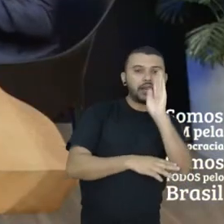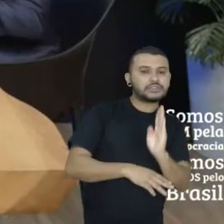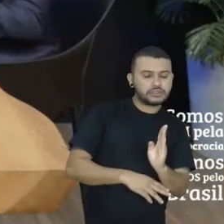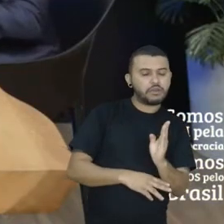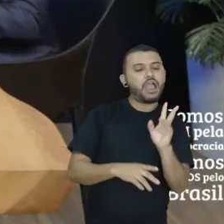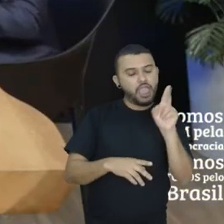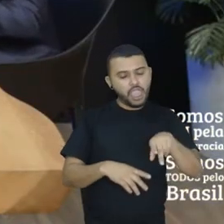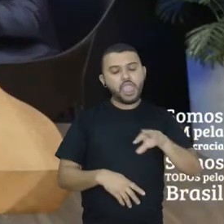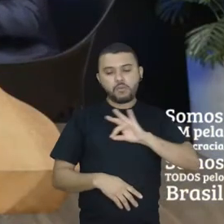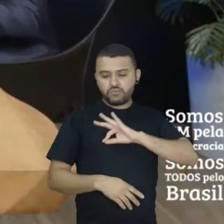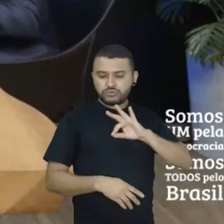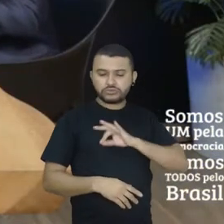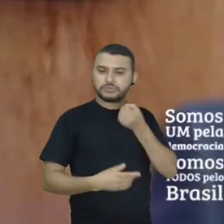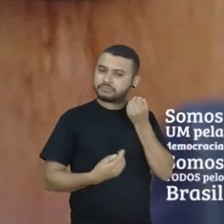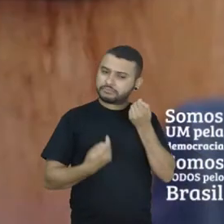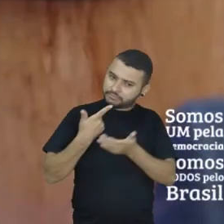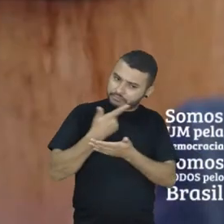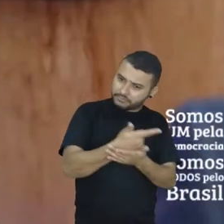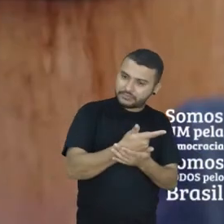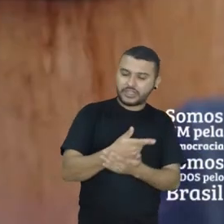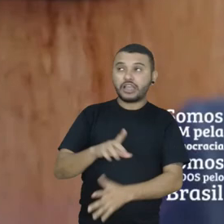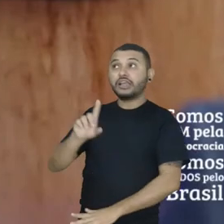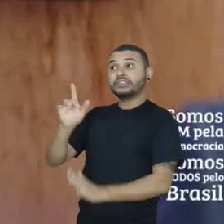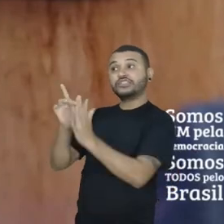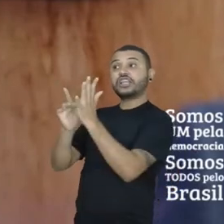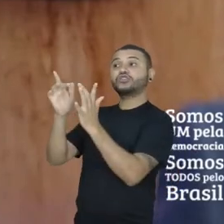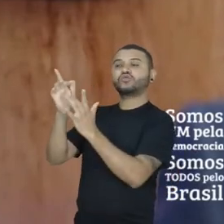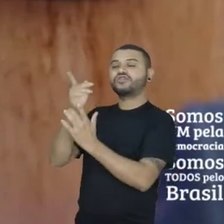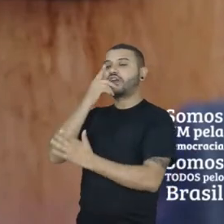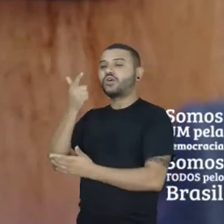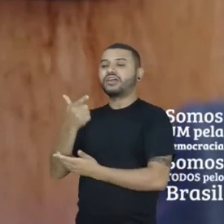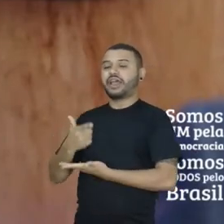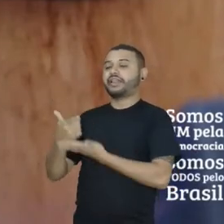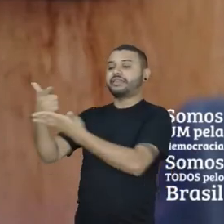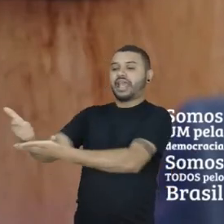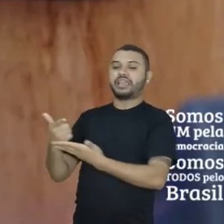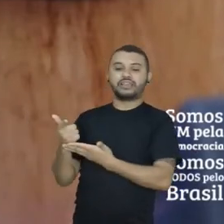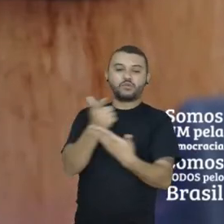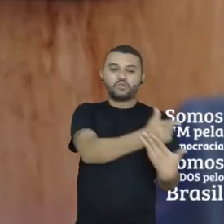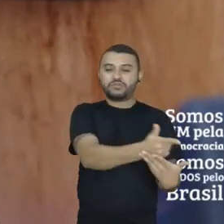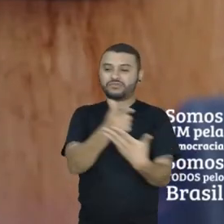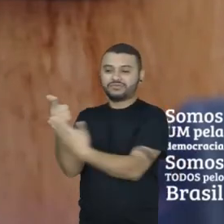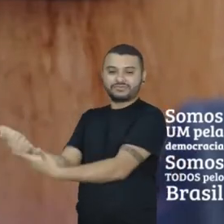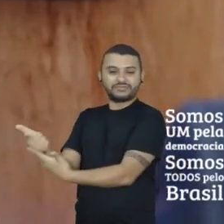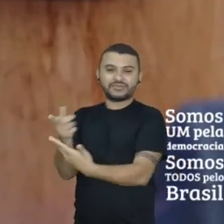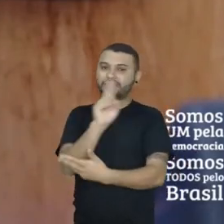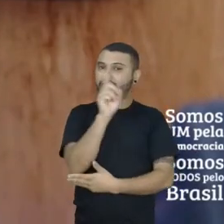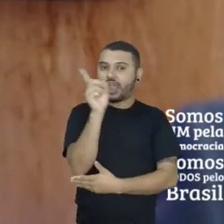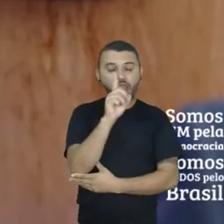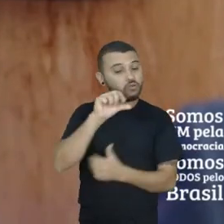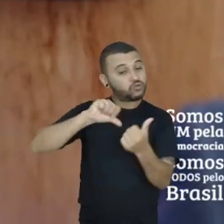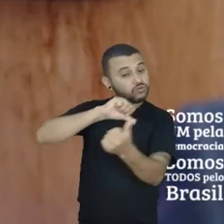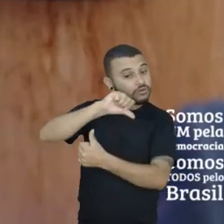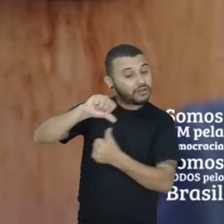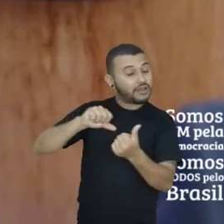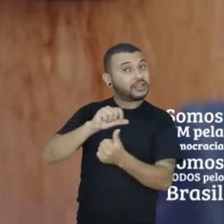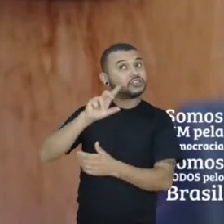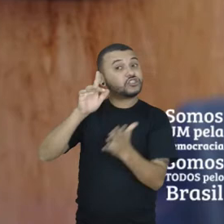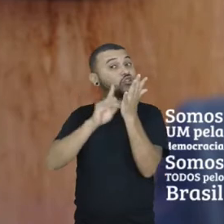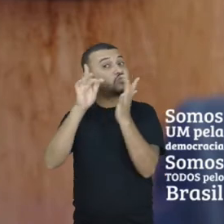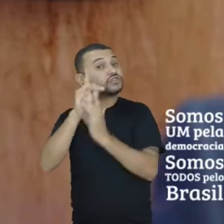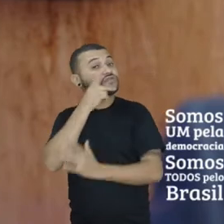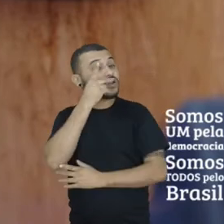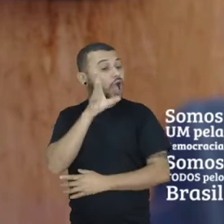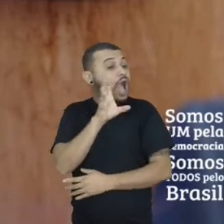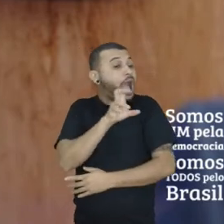Aliás, Cristo não disse armai-vos uns aos outros, ele disse amai-vos uns aos outros. É